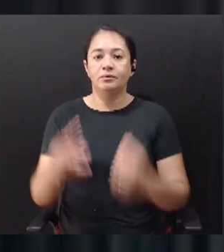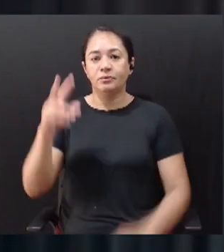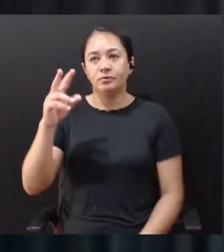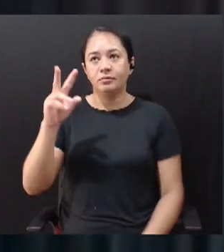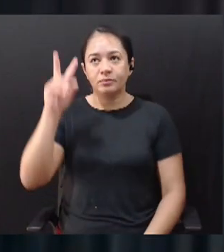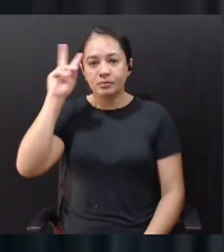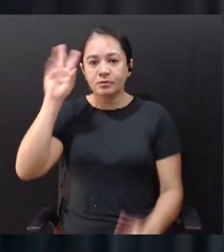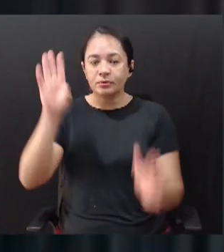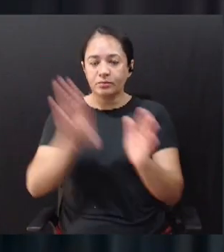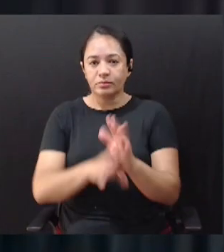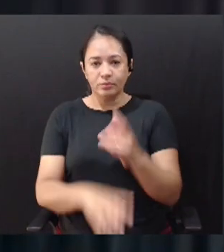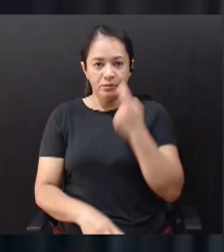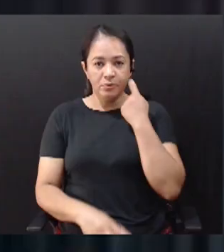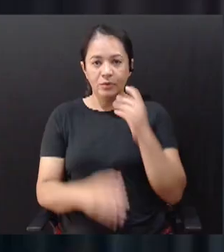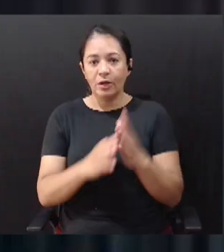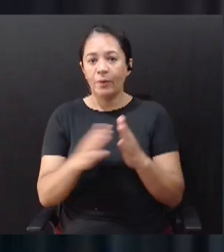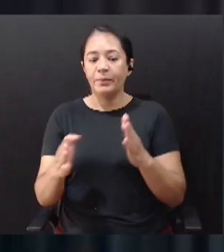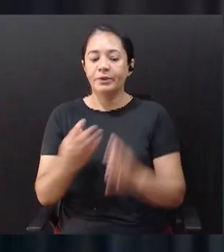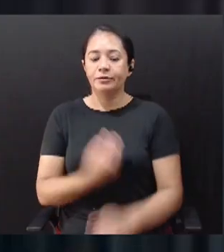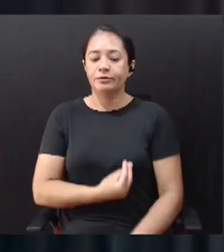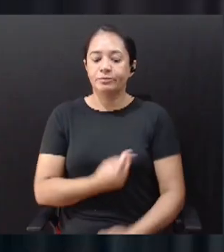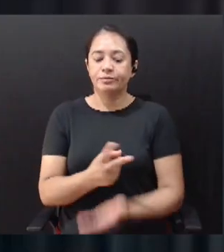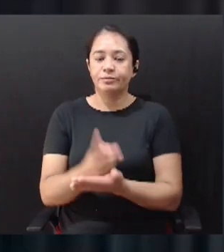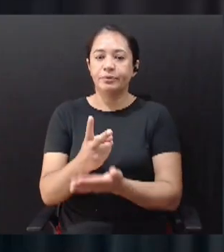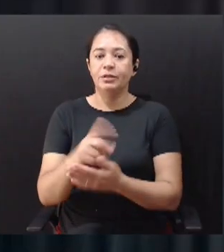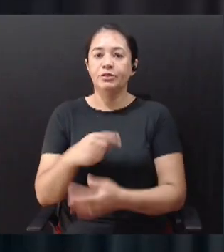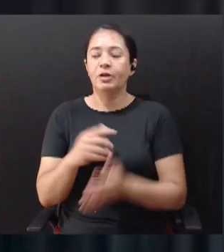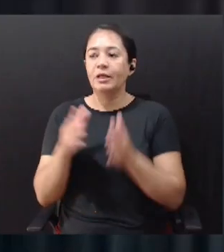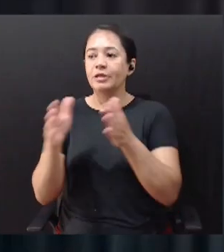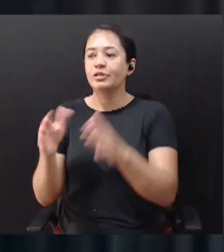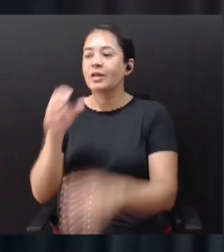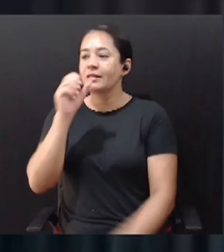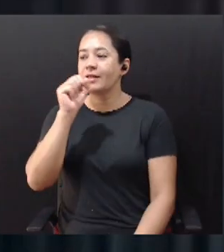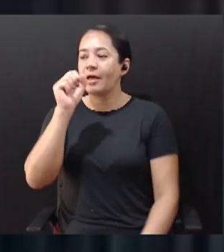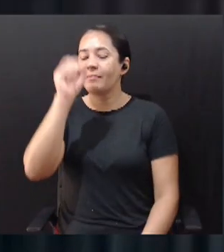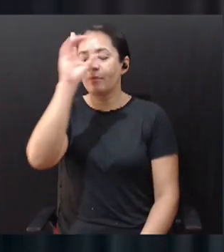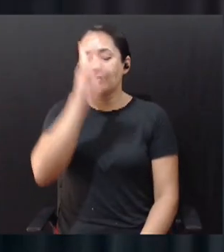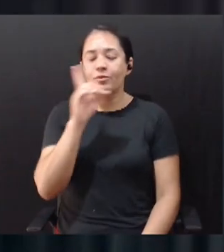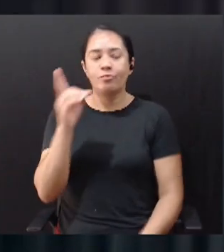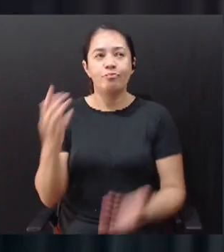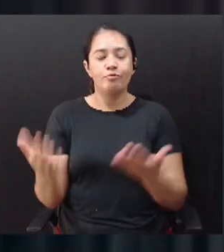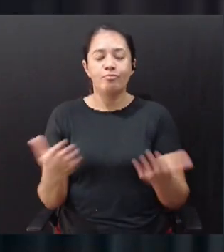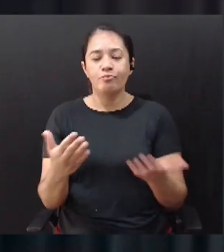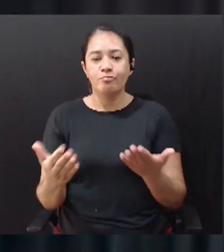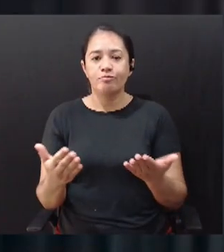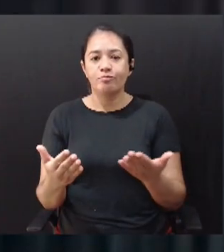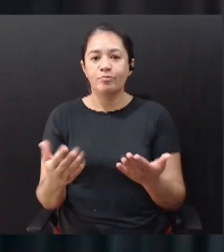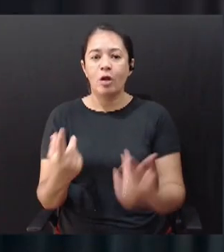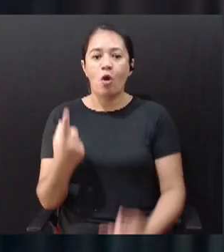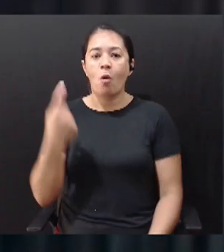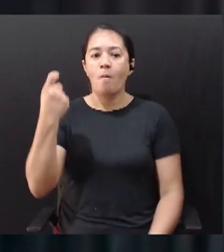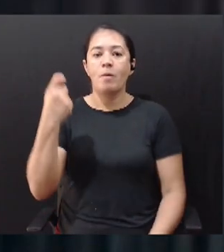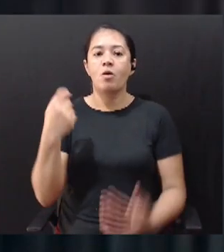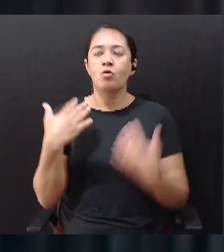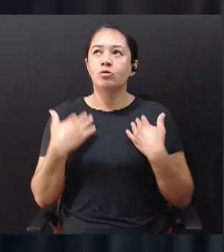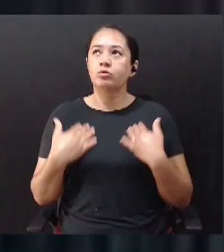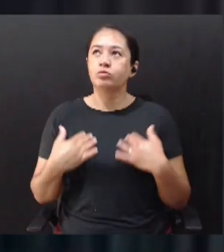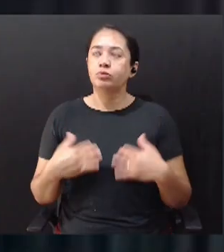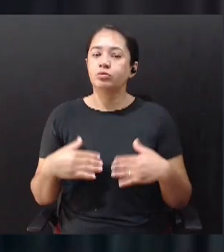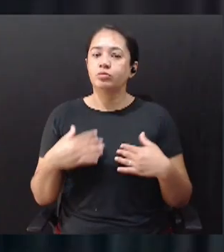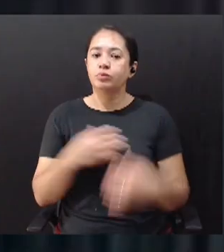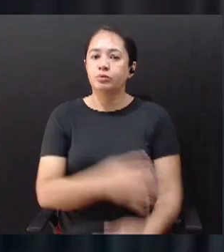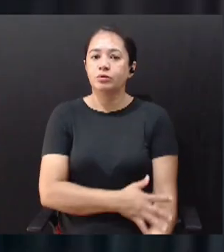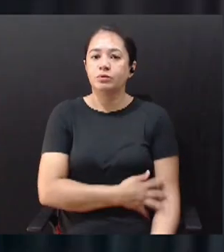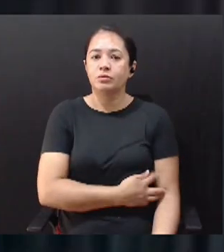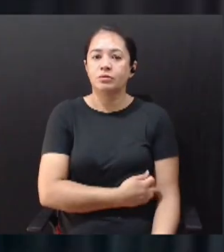de sobrevivência, e aí a gente vai chegar no final de semana como uma única pausa, né, durante essa semana,